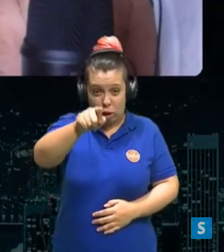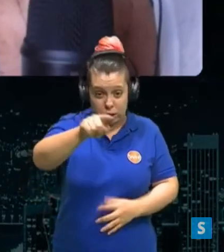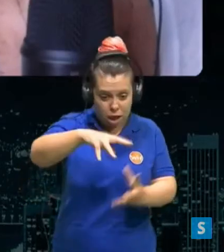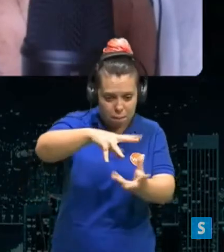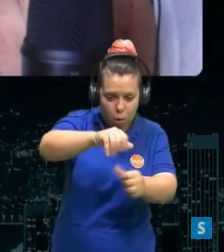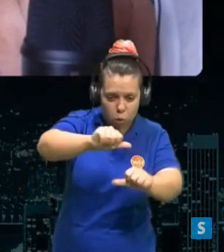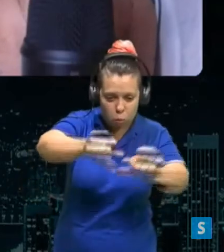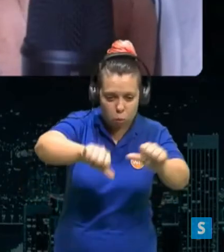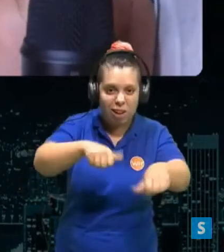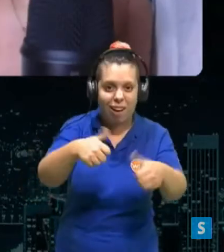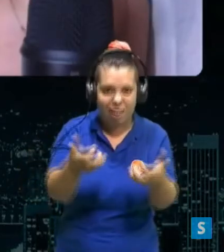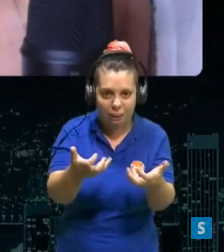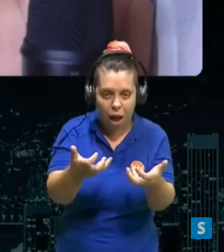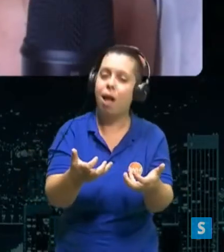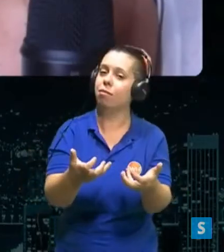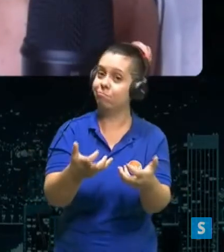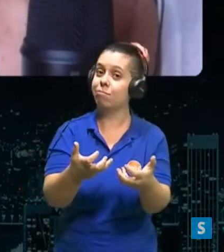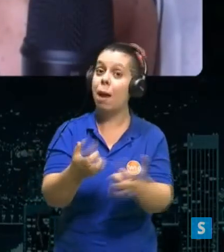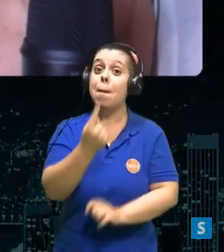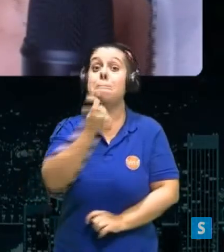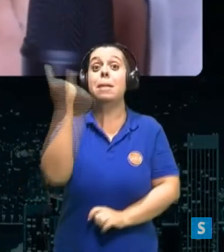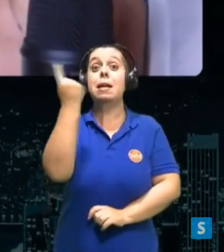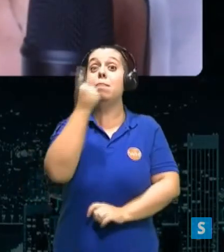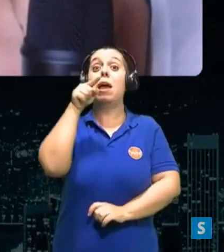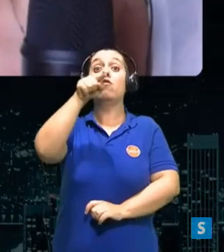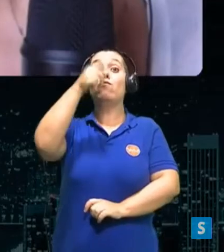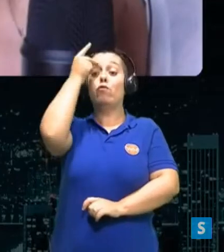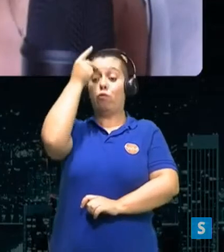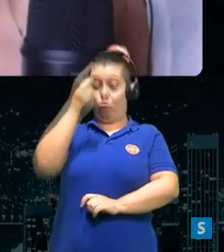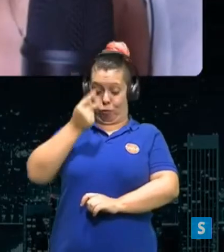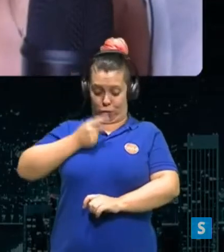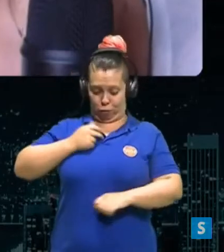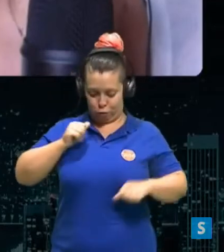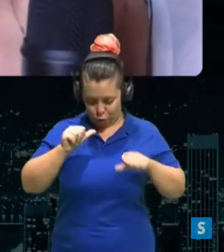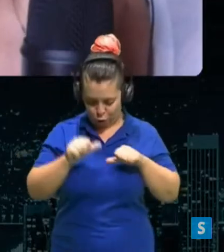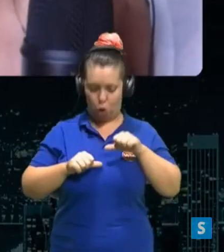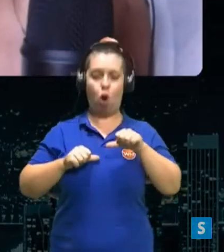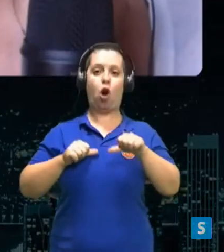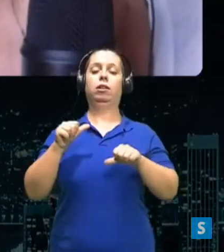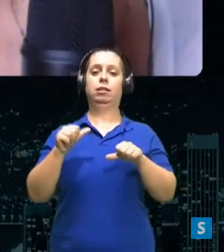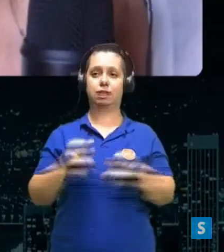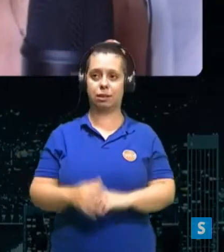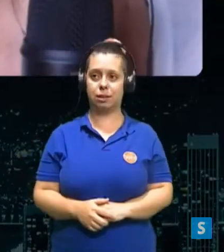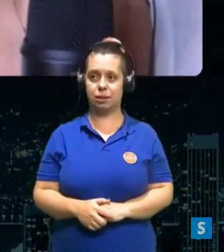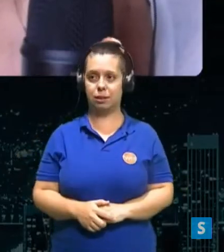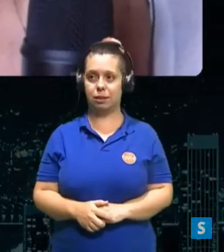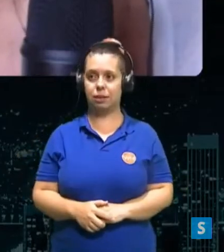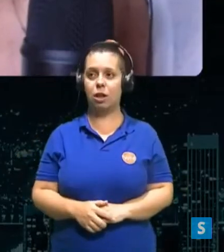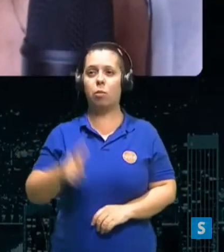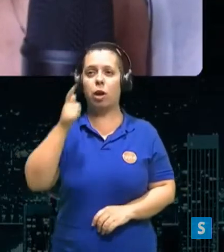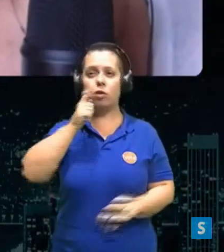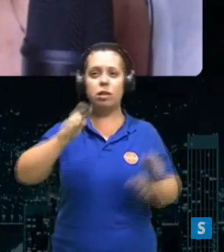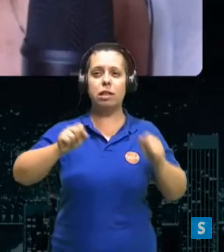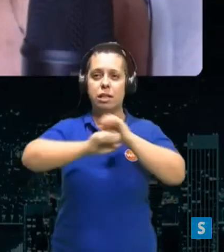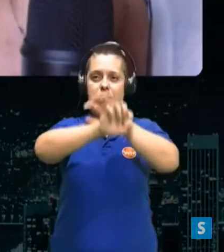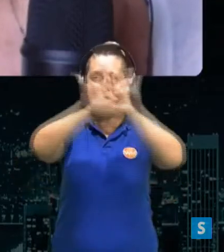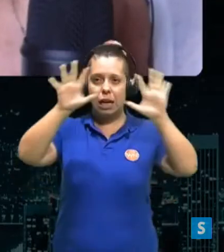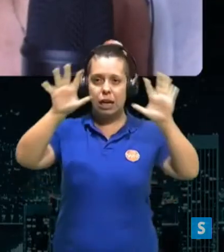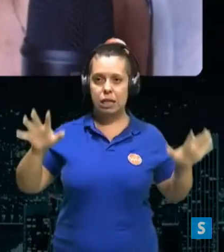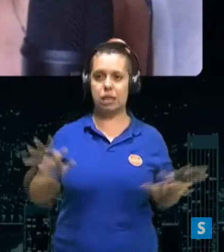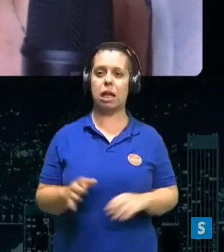que se mudar primeiro bom então para esclarecer essas distorções do nosso comportamento